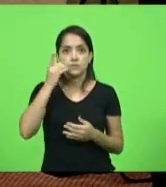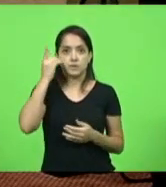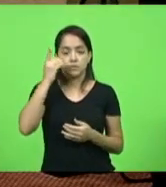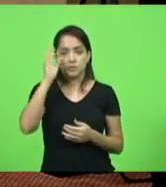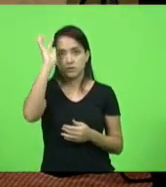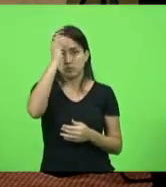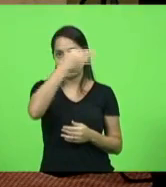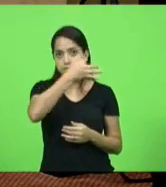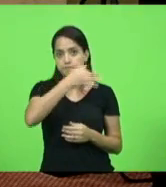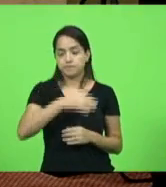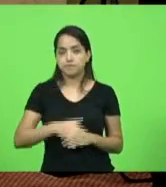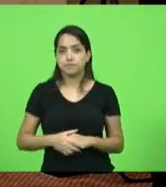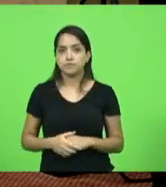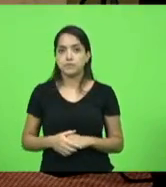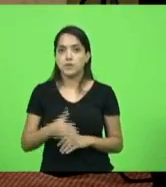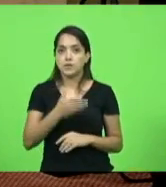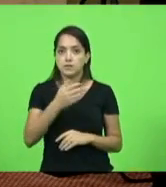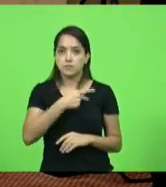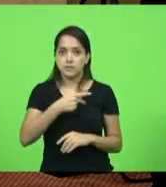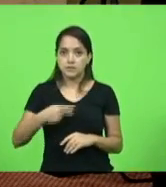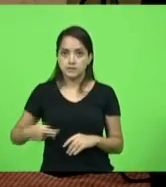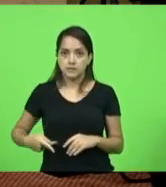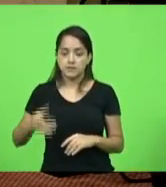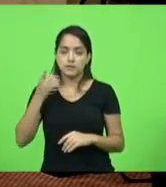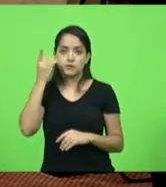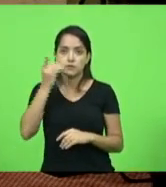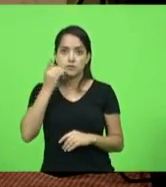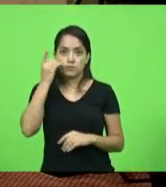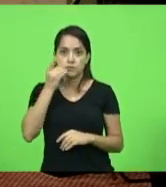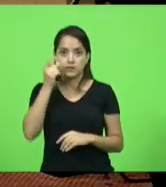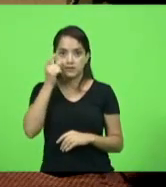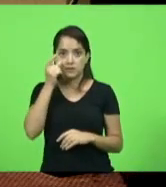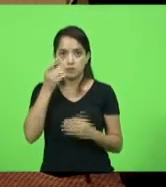presidente, senhores deputados, a quem nos acompanha,